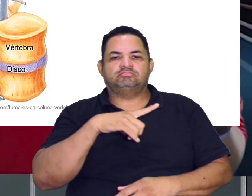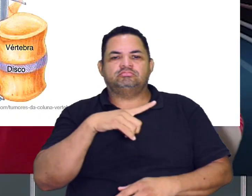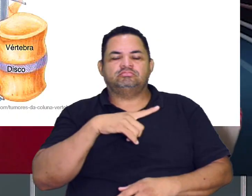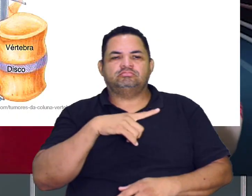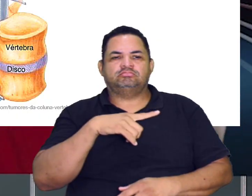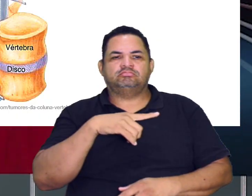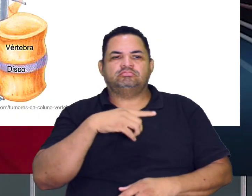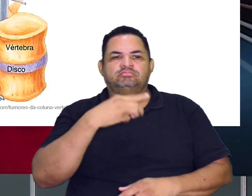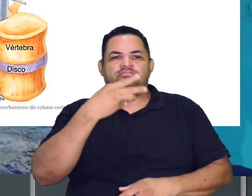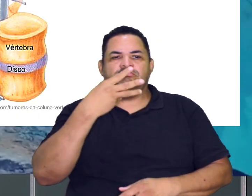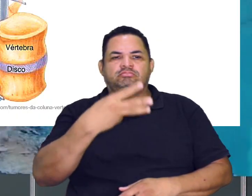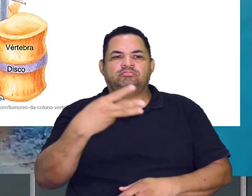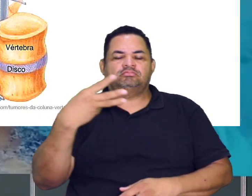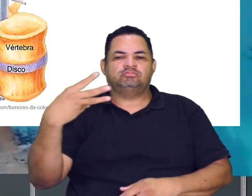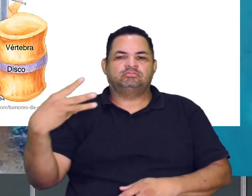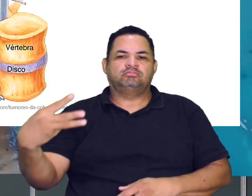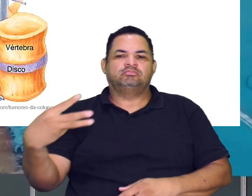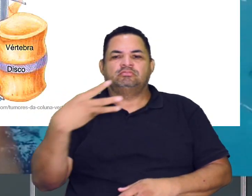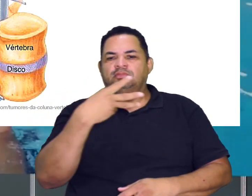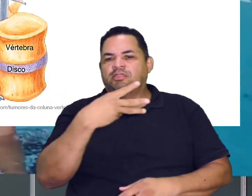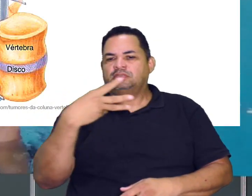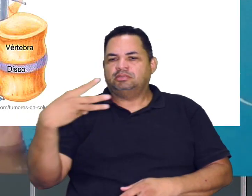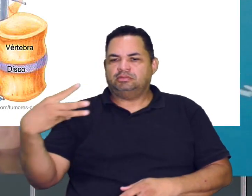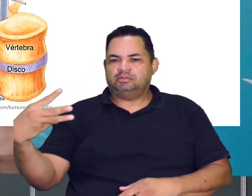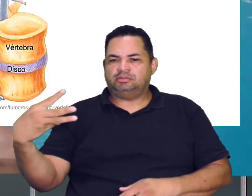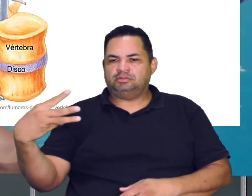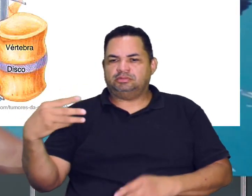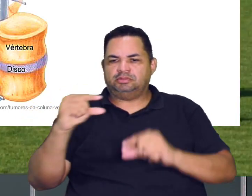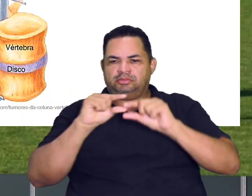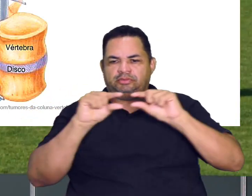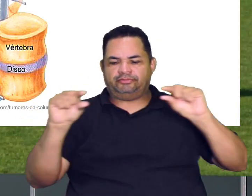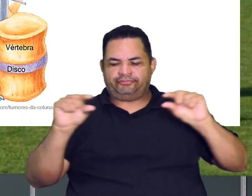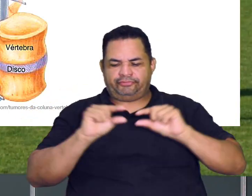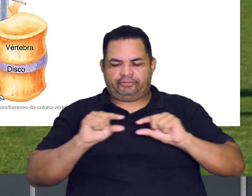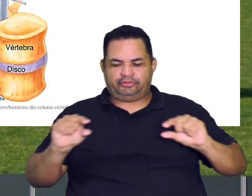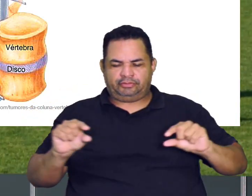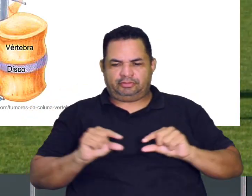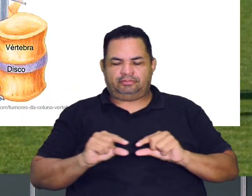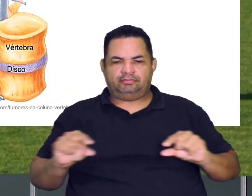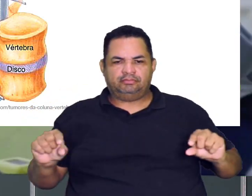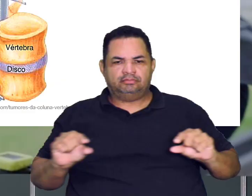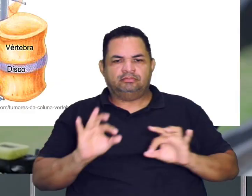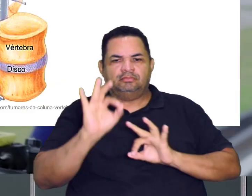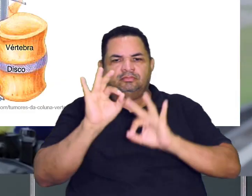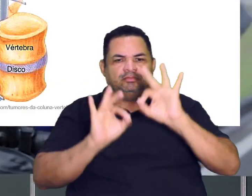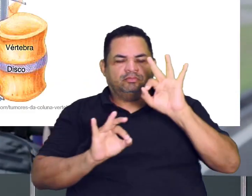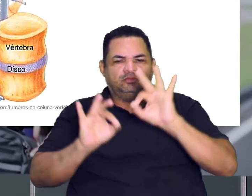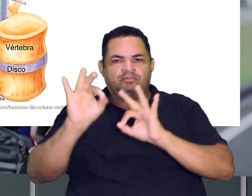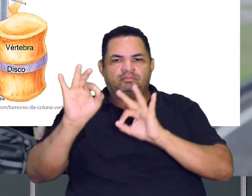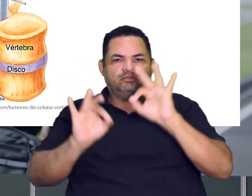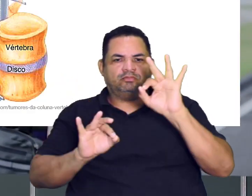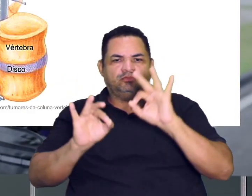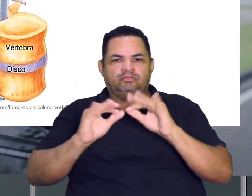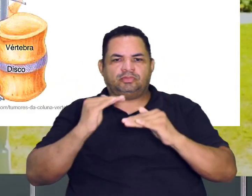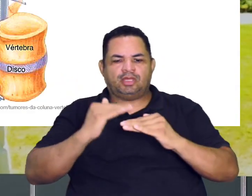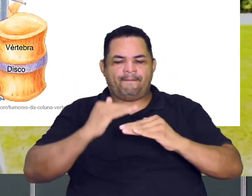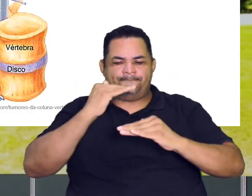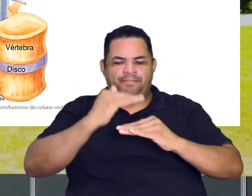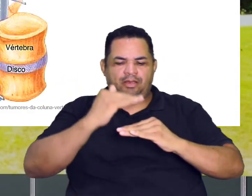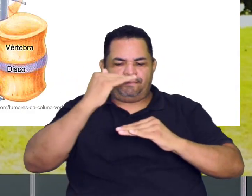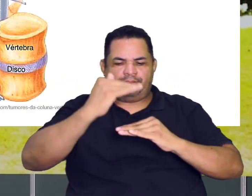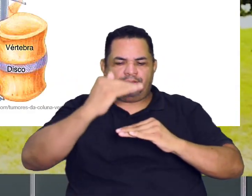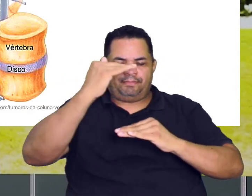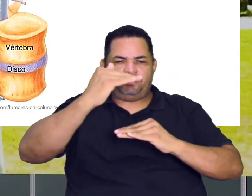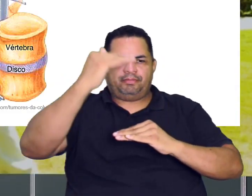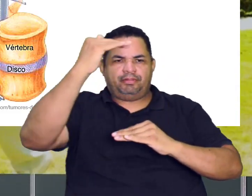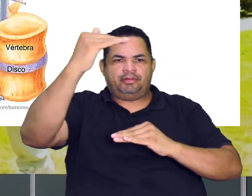aí cerca de 33 vértebras que são situadas, que são organizadas aí umas sobre as